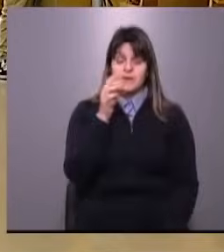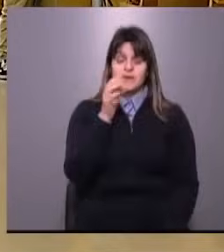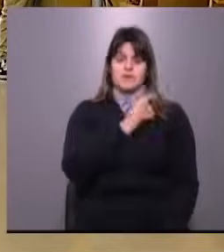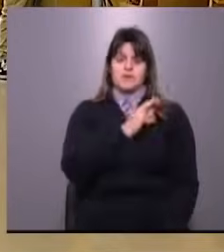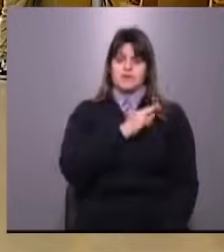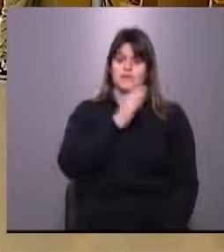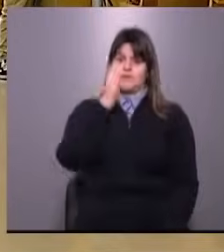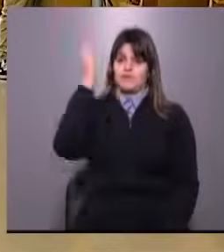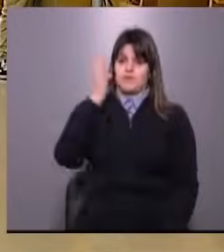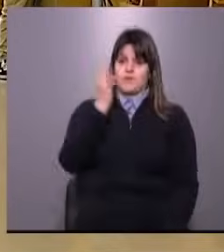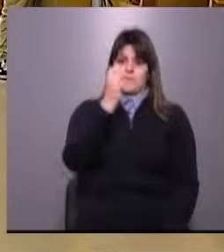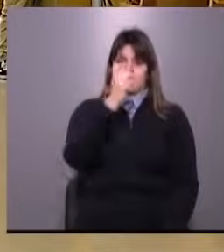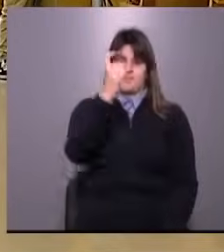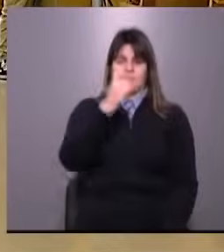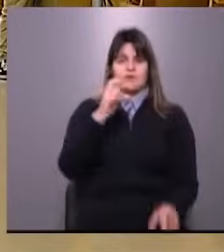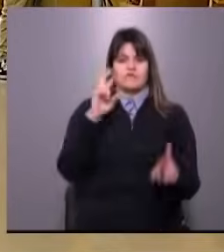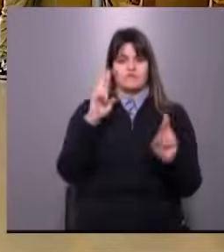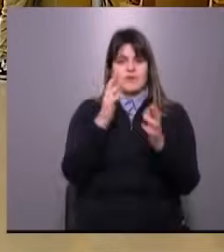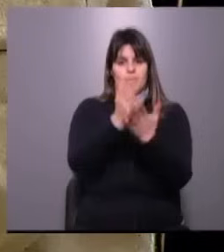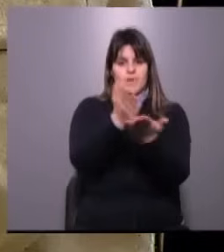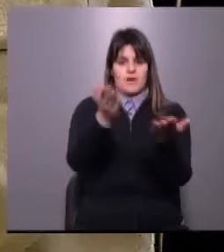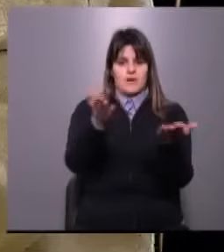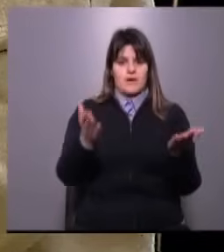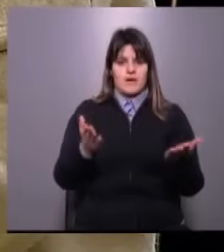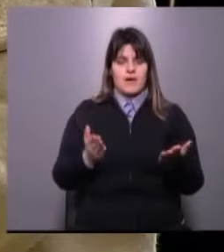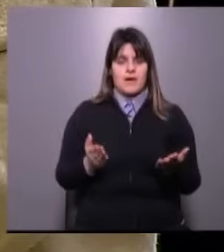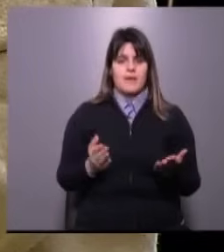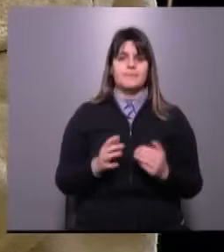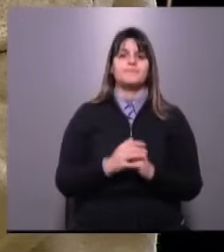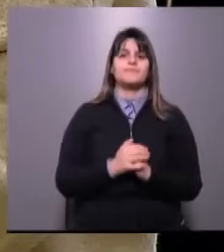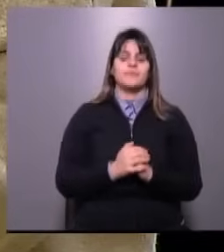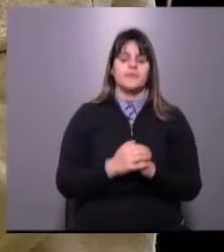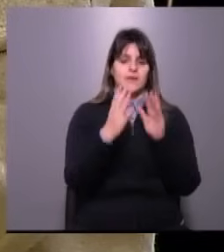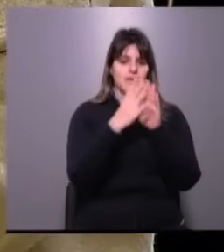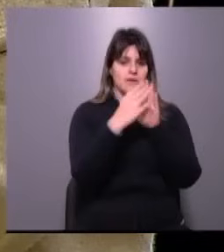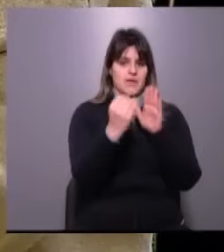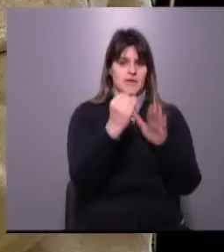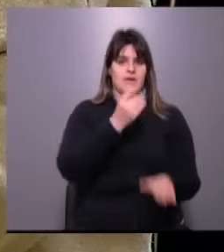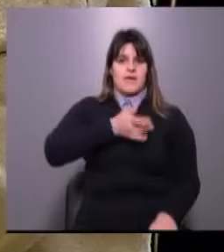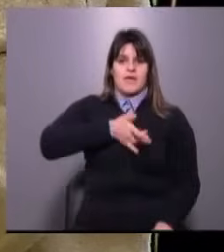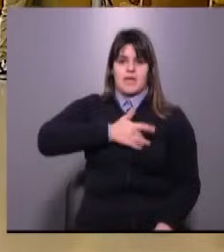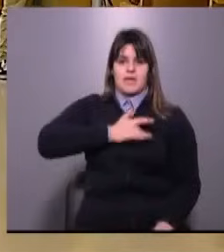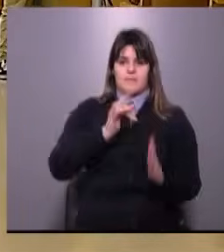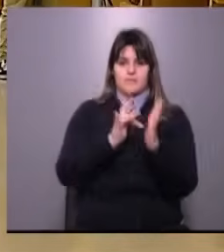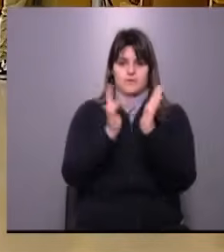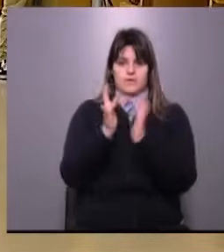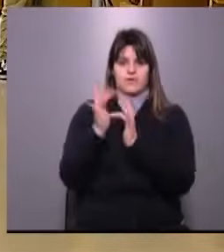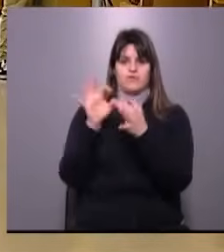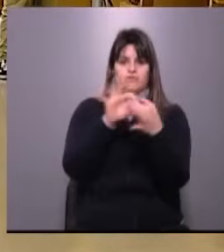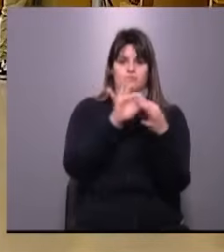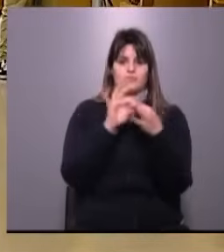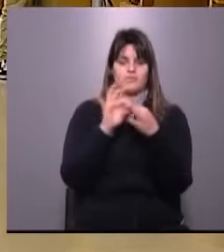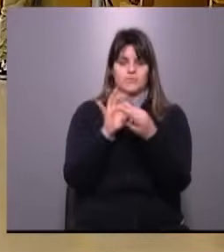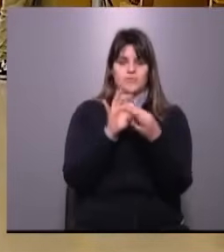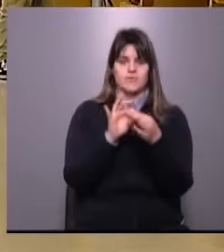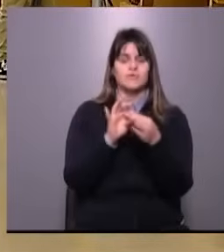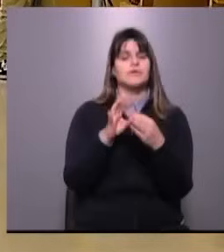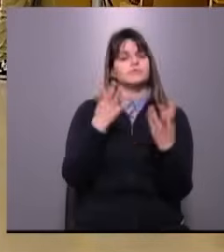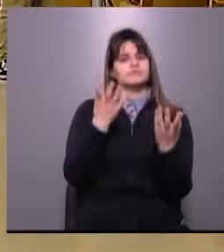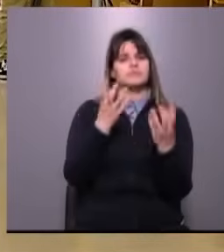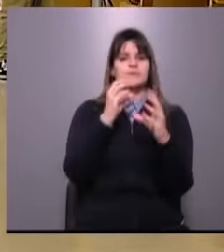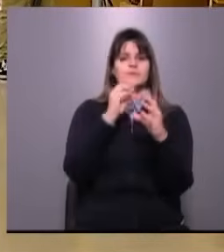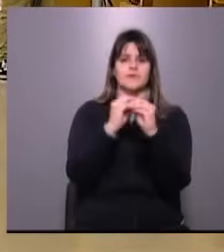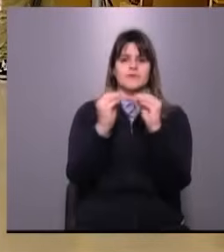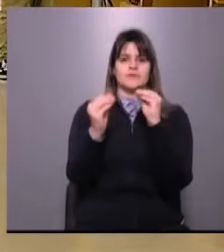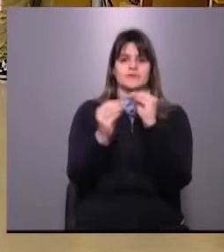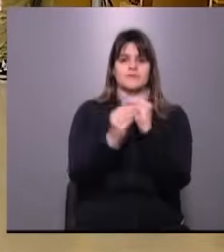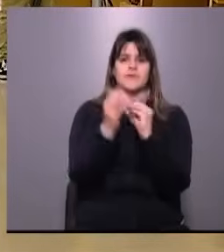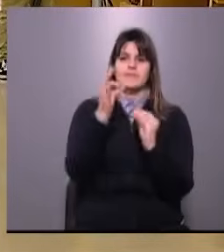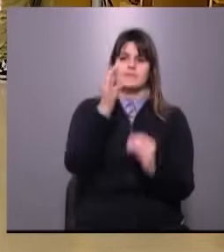séculos. Amém. A paz do Senhor esteja sempre convosco.